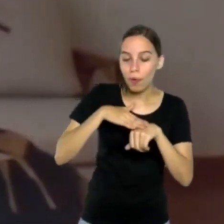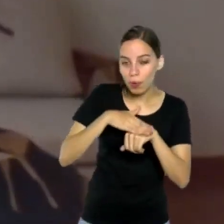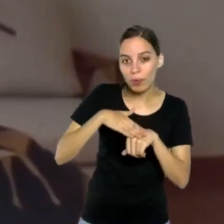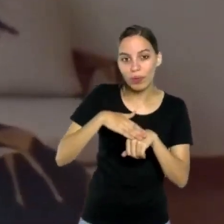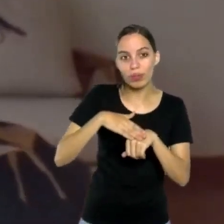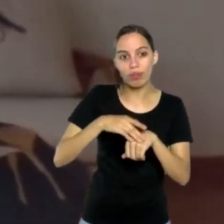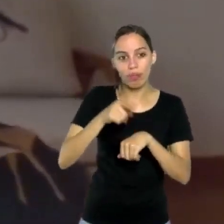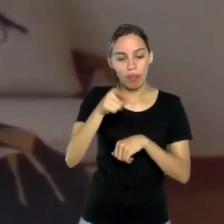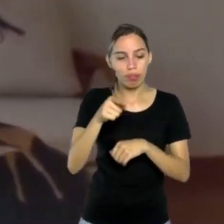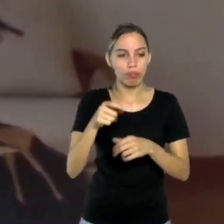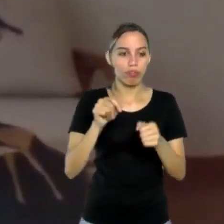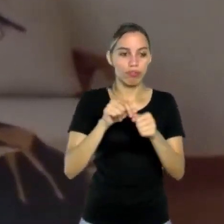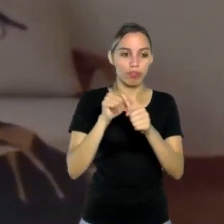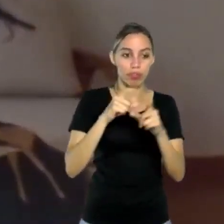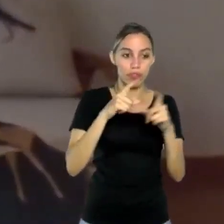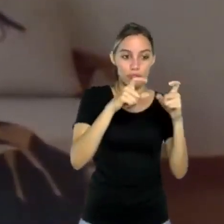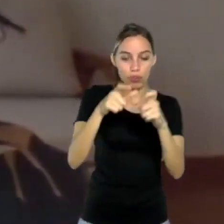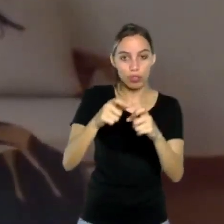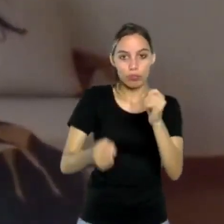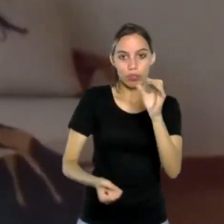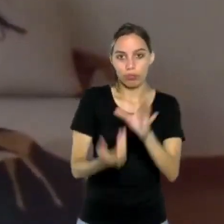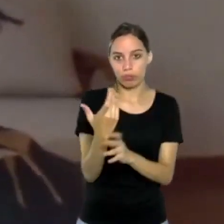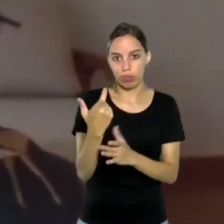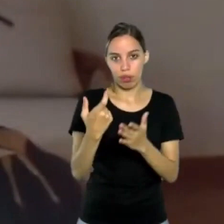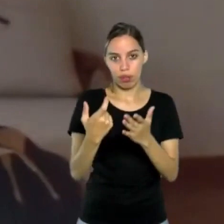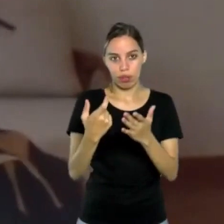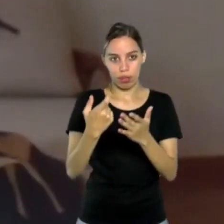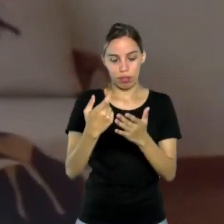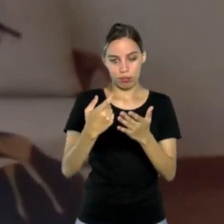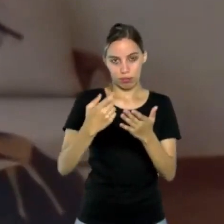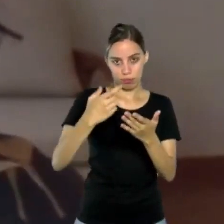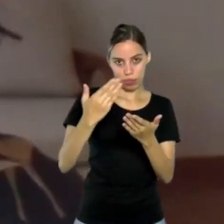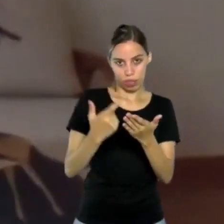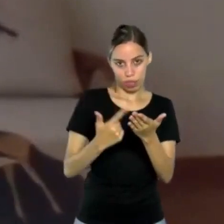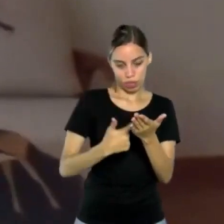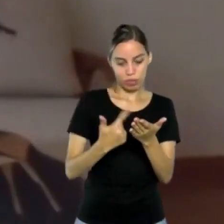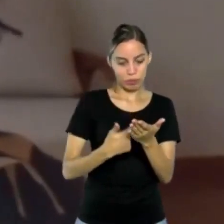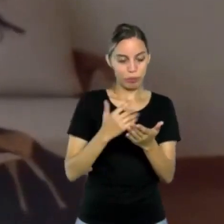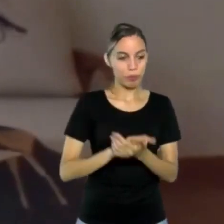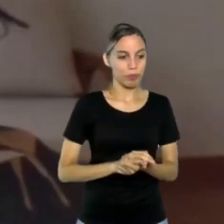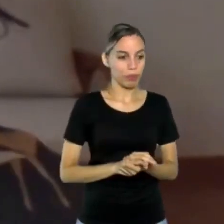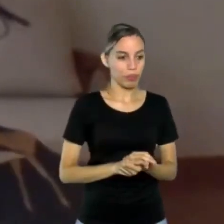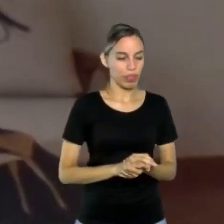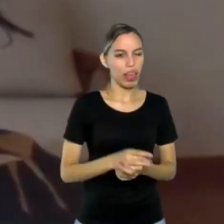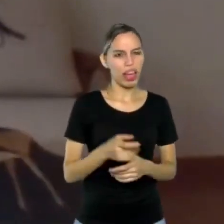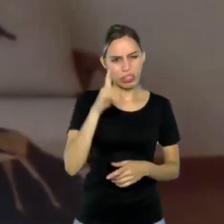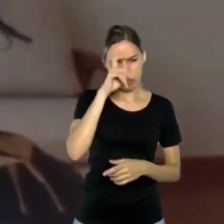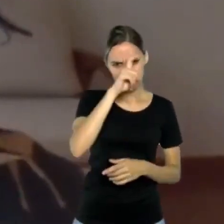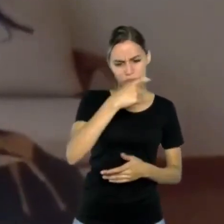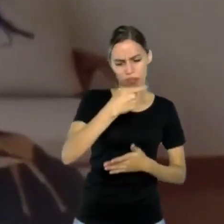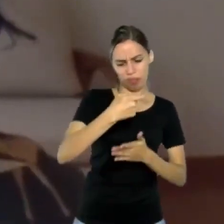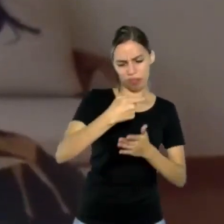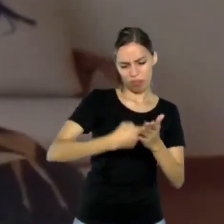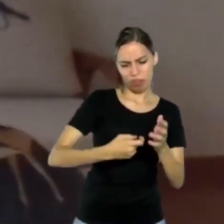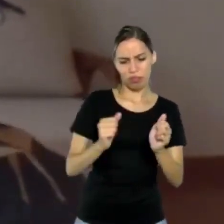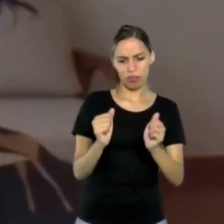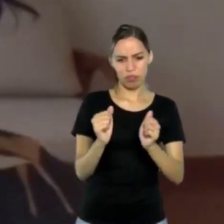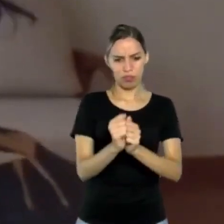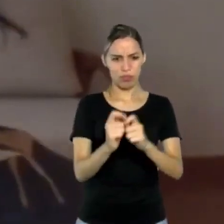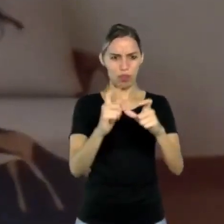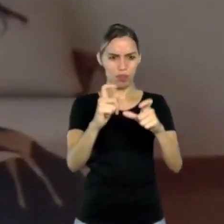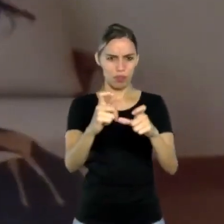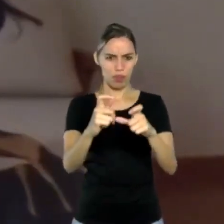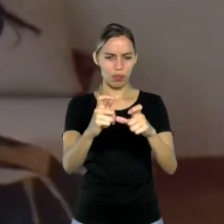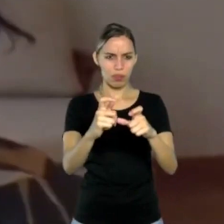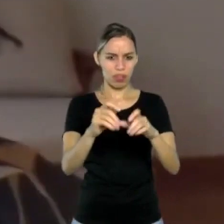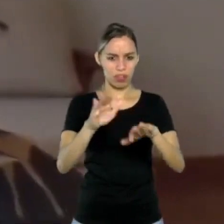ficou um trabalho muito interessante. Acho que não é um trabalho fácil juntar imagem com poesia, porque tem sempre aquele risco de uma ilustração